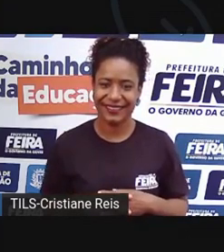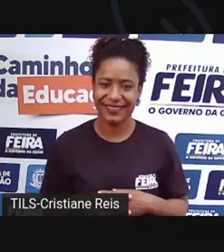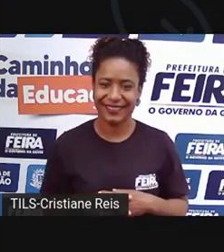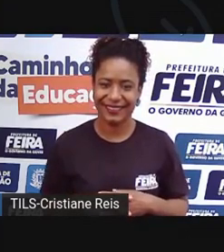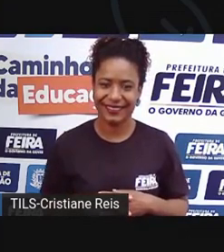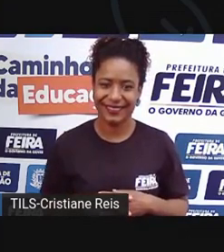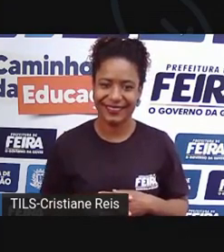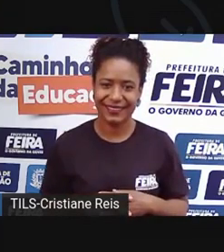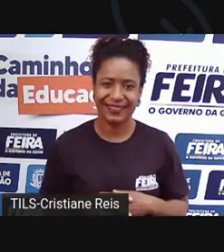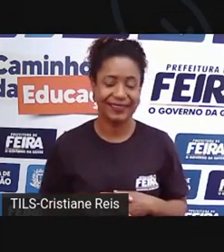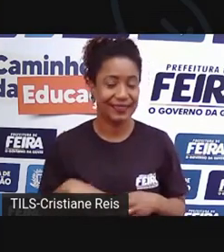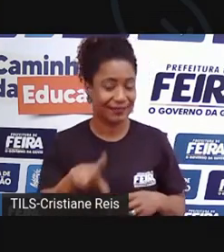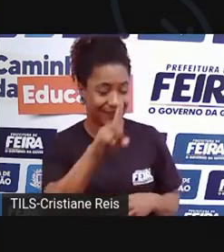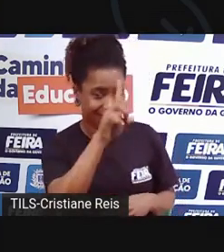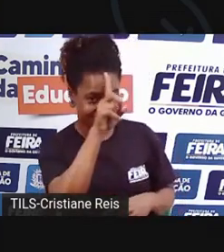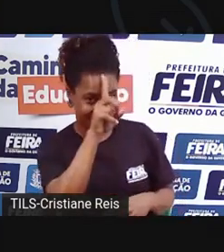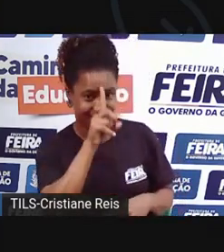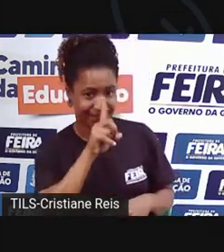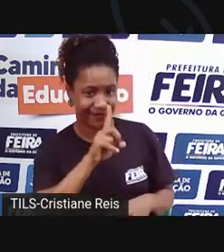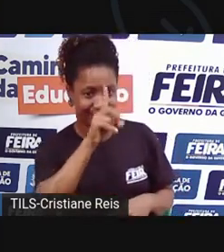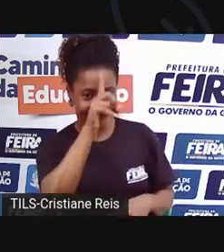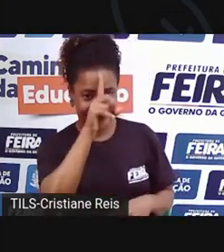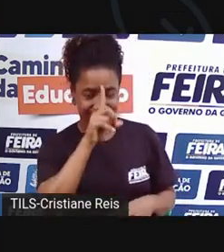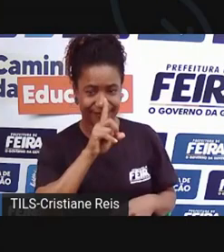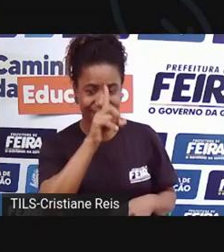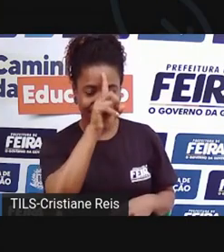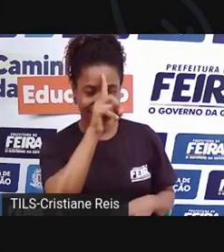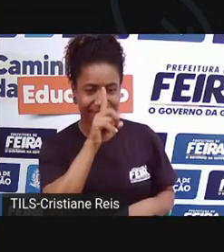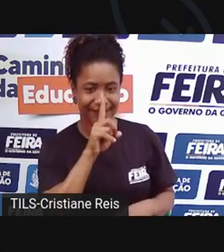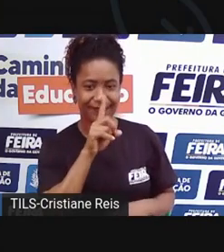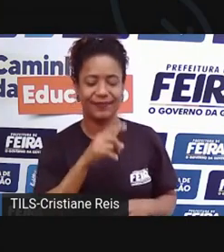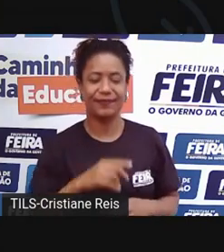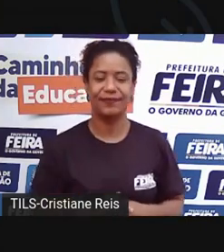Vou colocar tinta amarela.